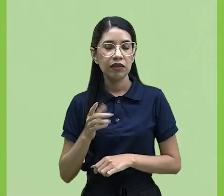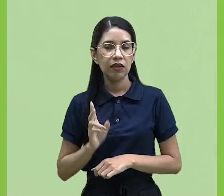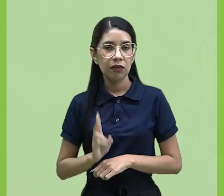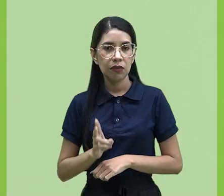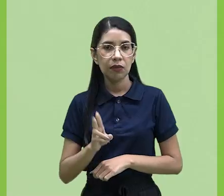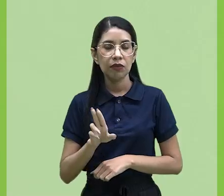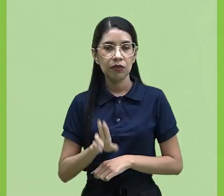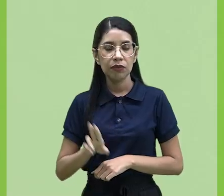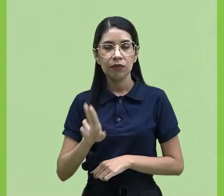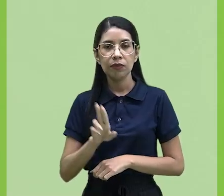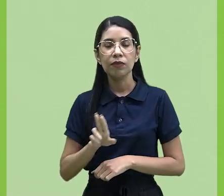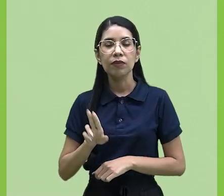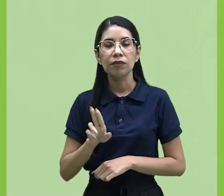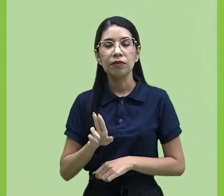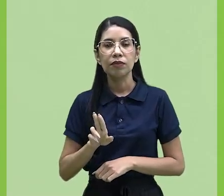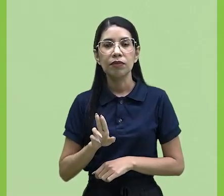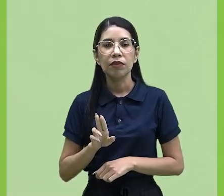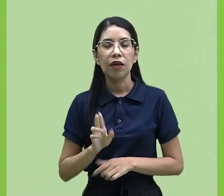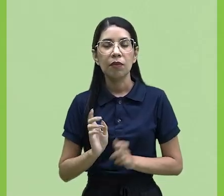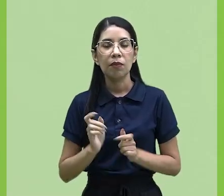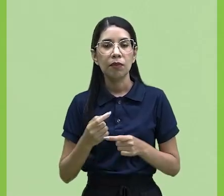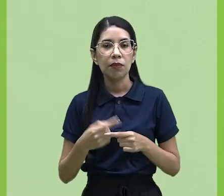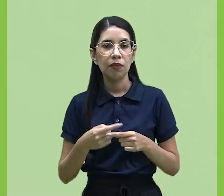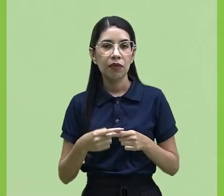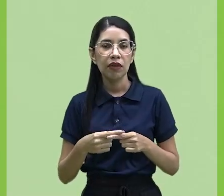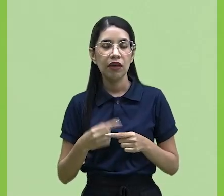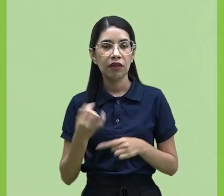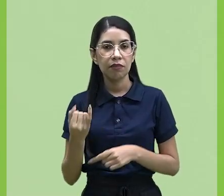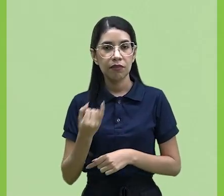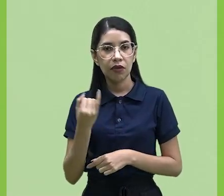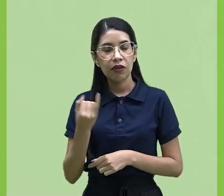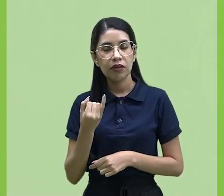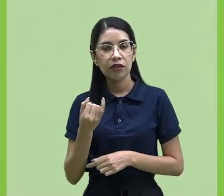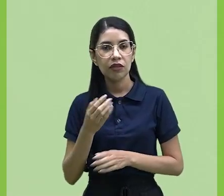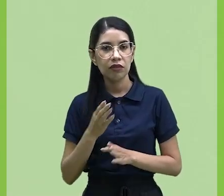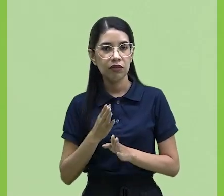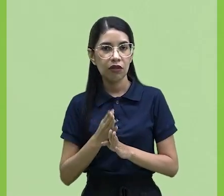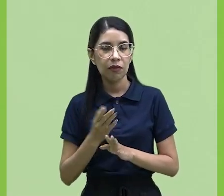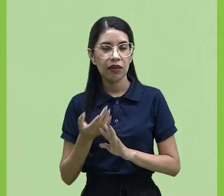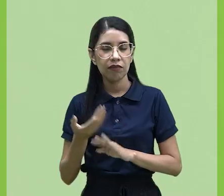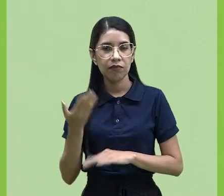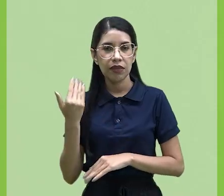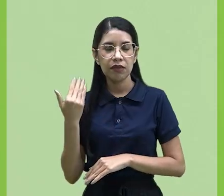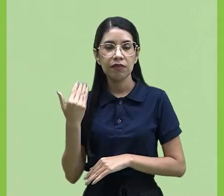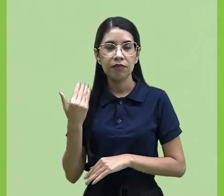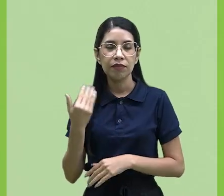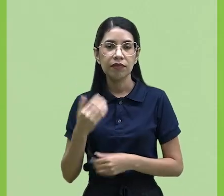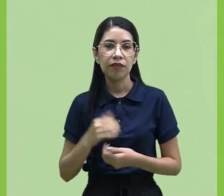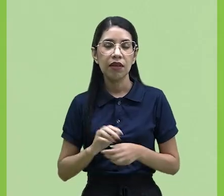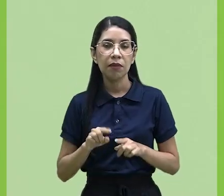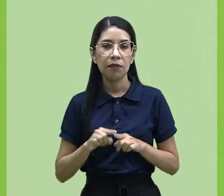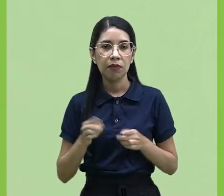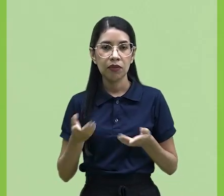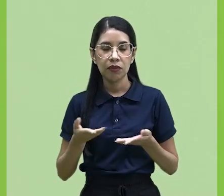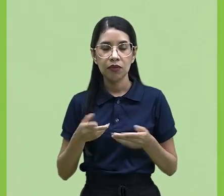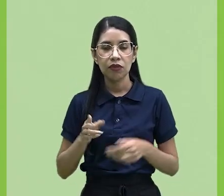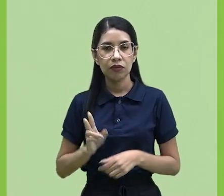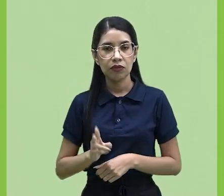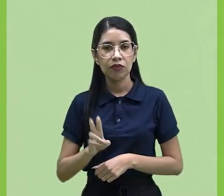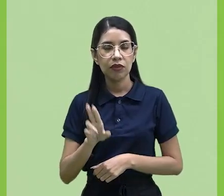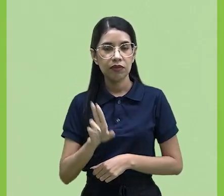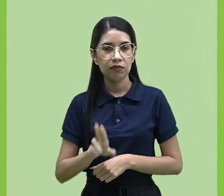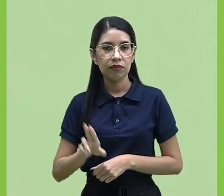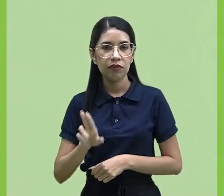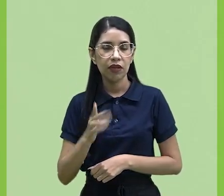é comercializada justamente por conta dessa importância que ela teve lá no passado, mas que ainda é muito, né,